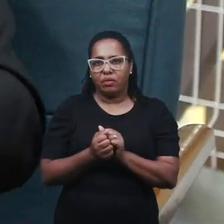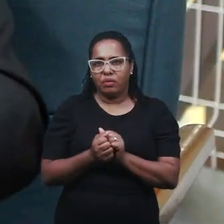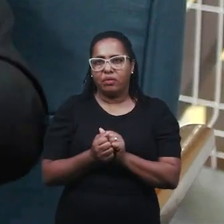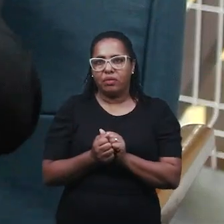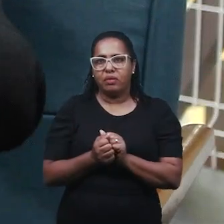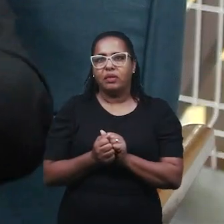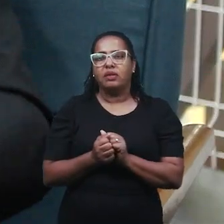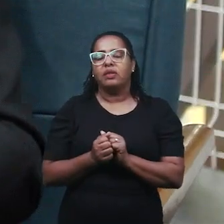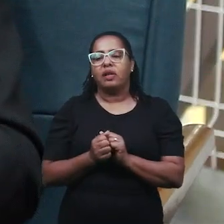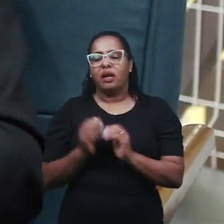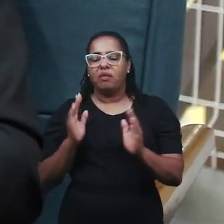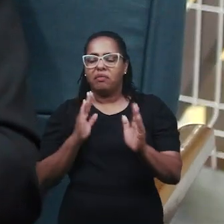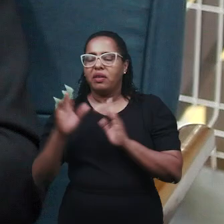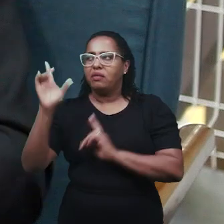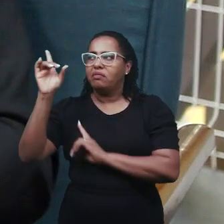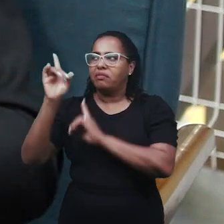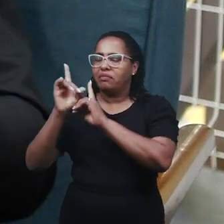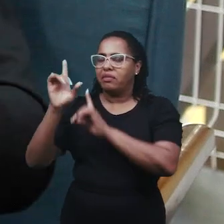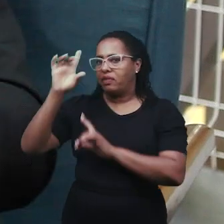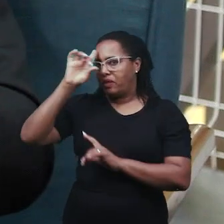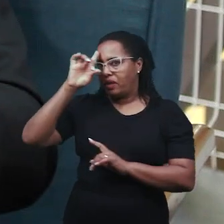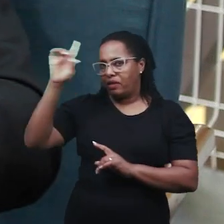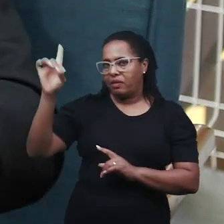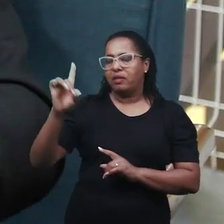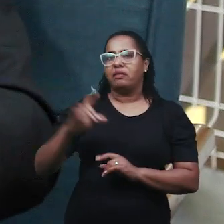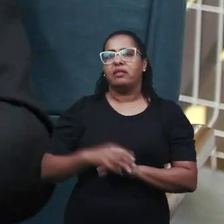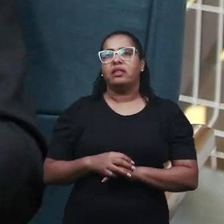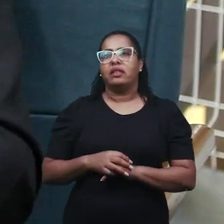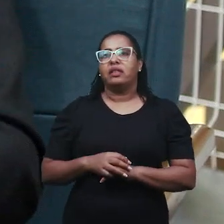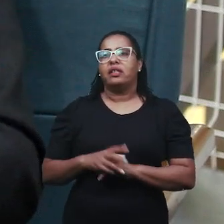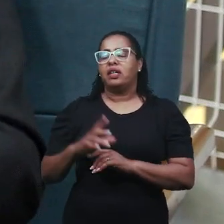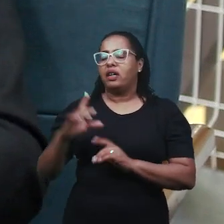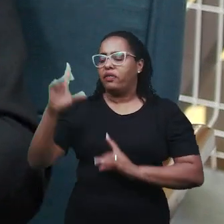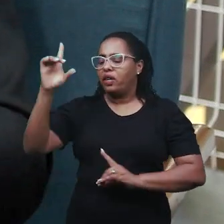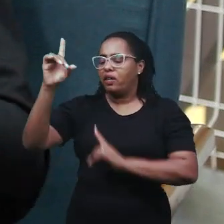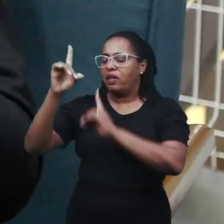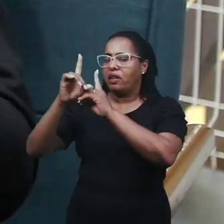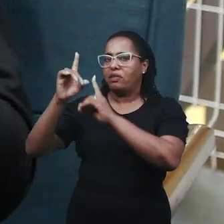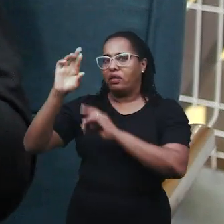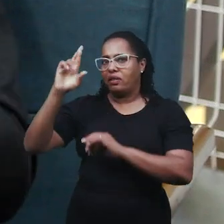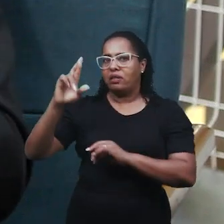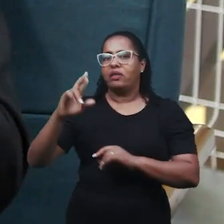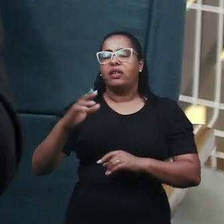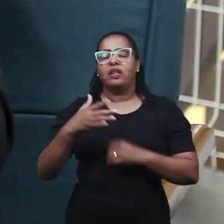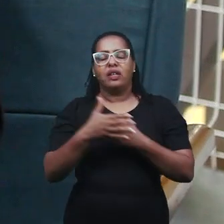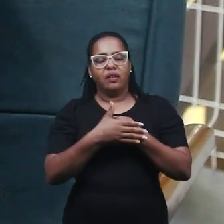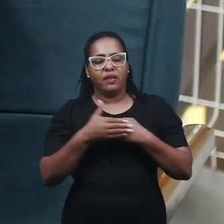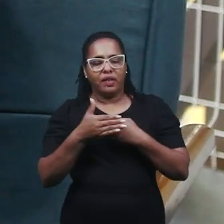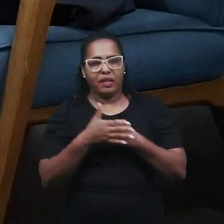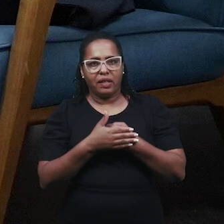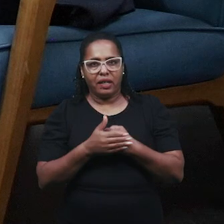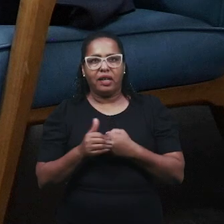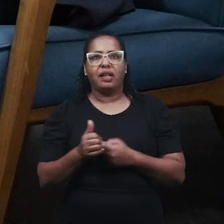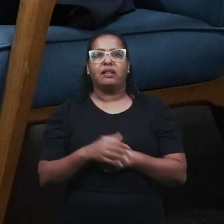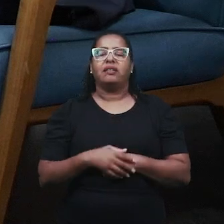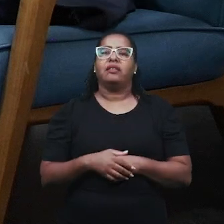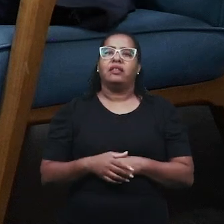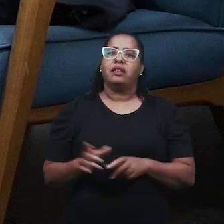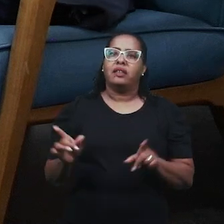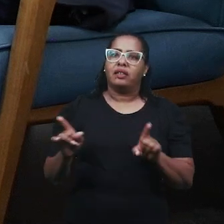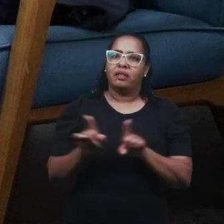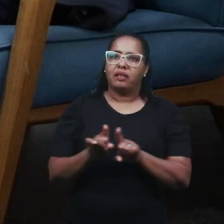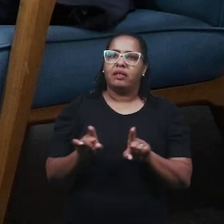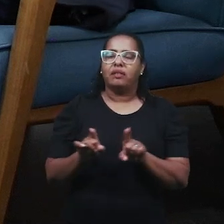Chegou o momento dela se encontrar com Deus, e ela foi para o encontro com o Senhor, e aqui fica o nosso carinho, né? Inclusive